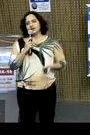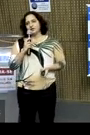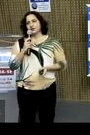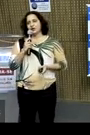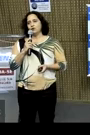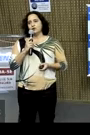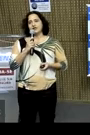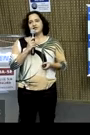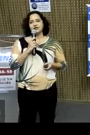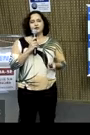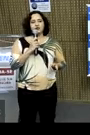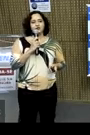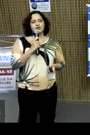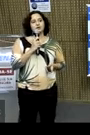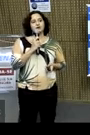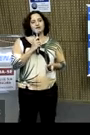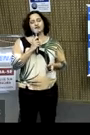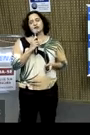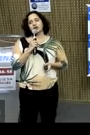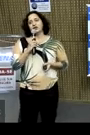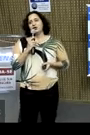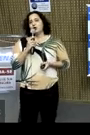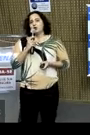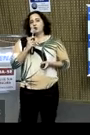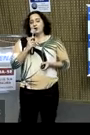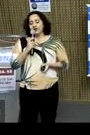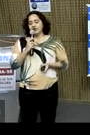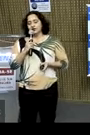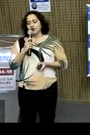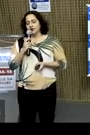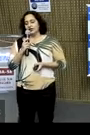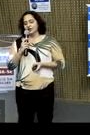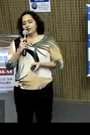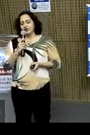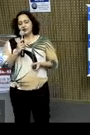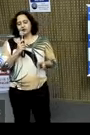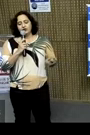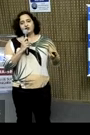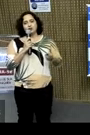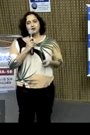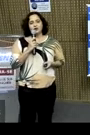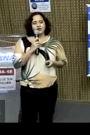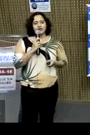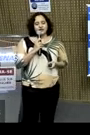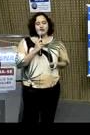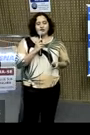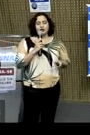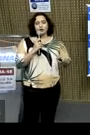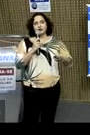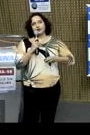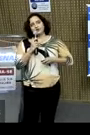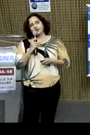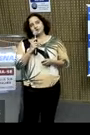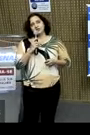não perdemos, né? Alguns pacientes foram transferidos para a unidade do Granja, do Aerogranja. Então, diminuiu bastante. E